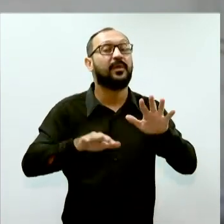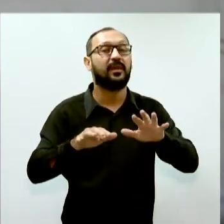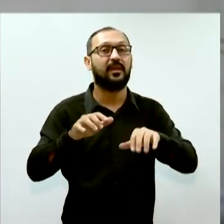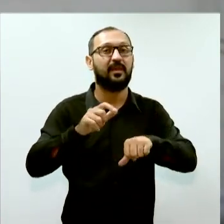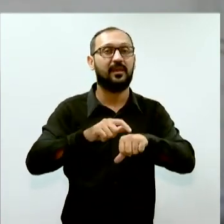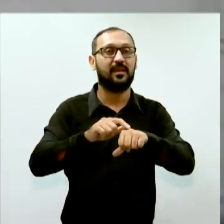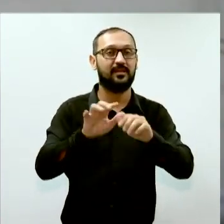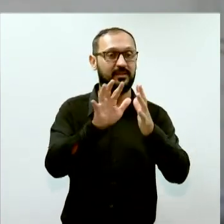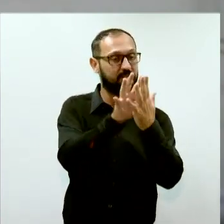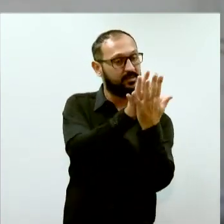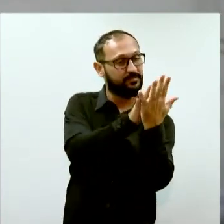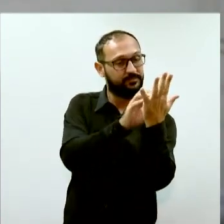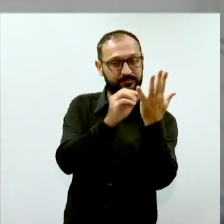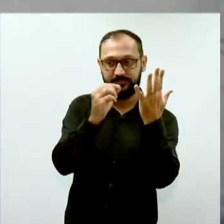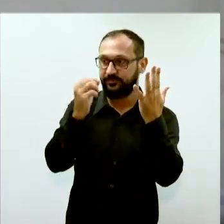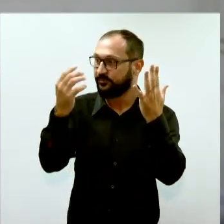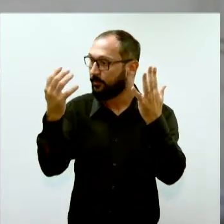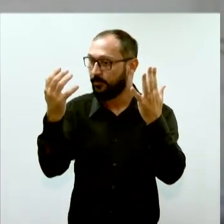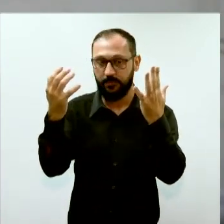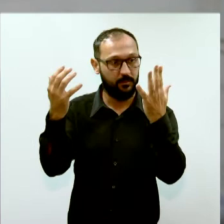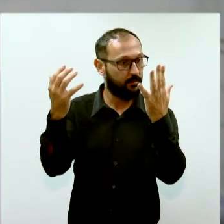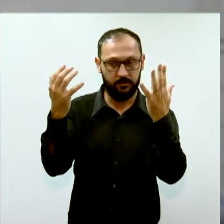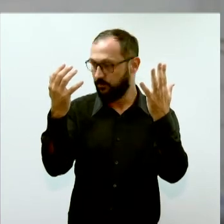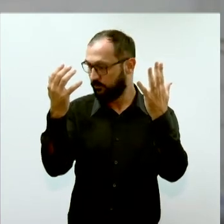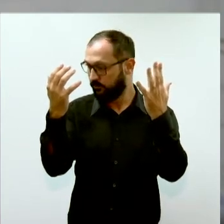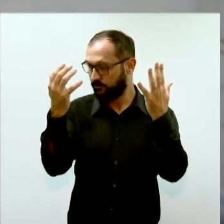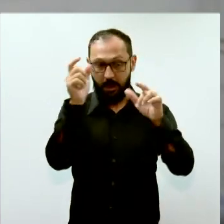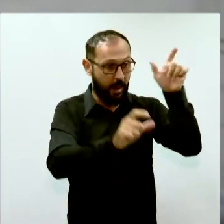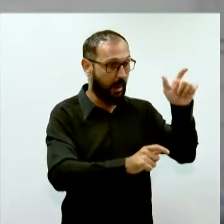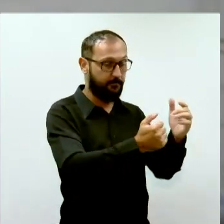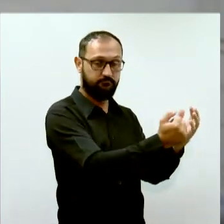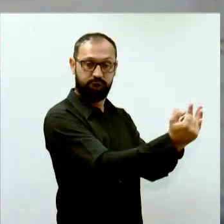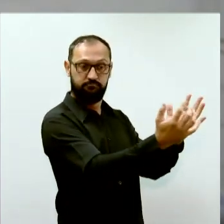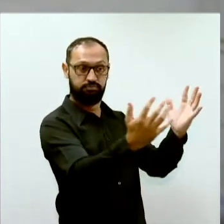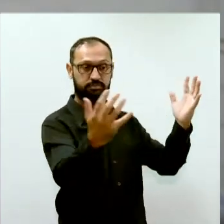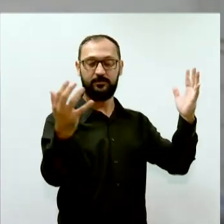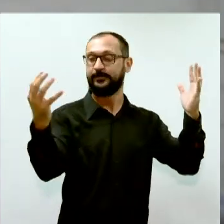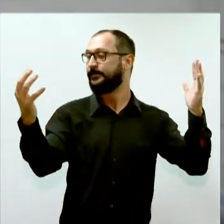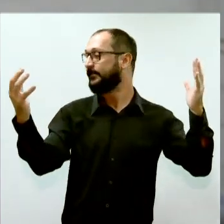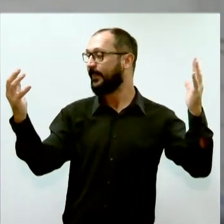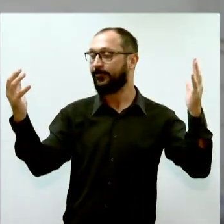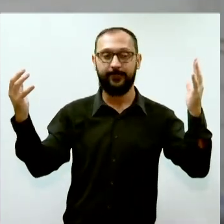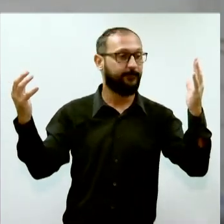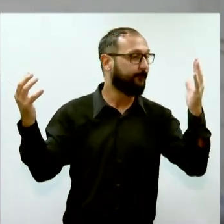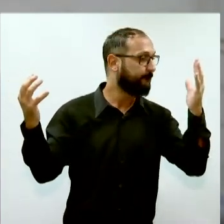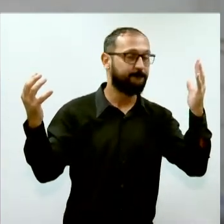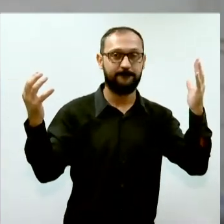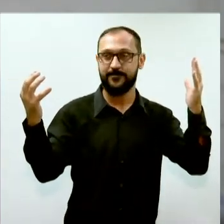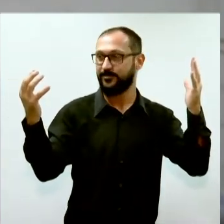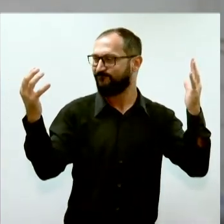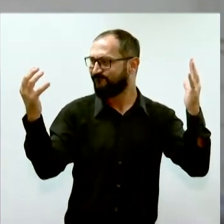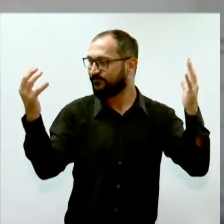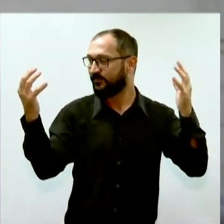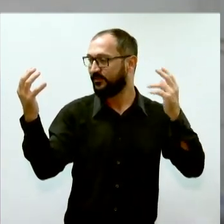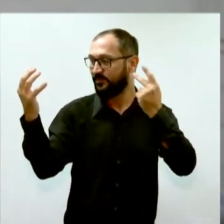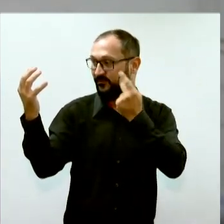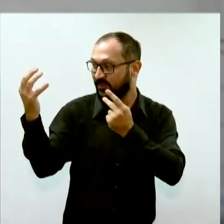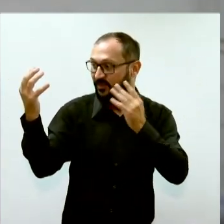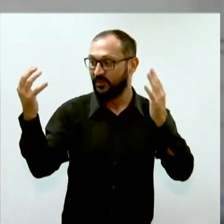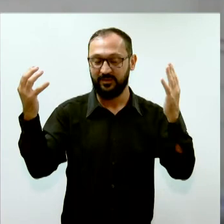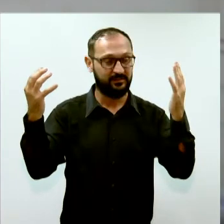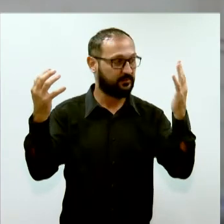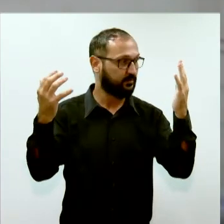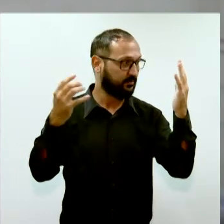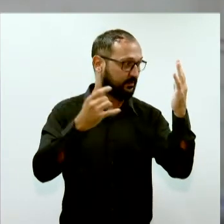às vezes, nesses reflexos que a gente está cercado, o que a gente enxerga, às vezes, é uma vergonha, às vezes